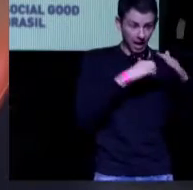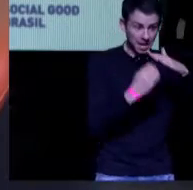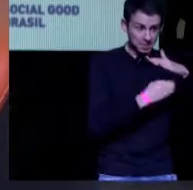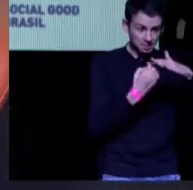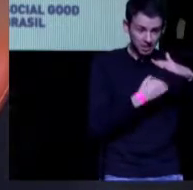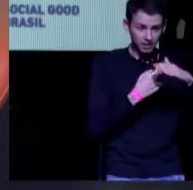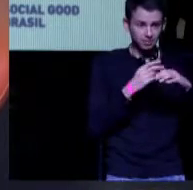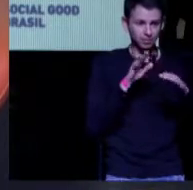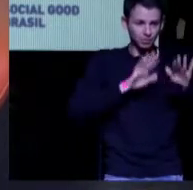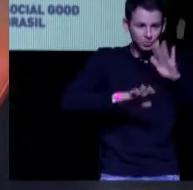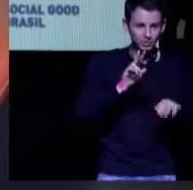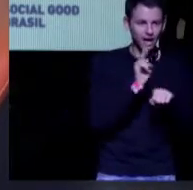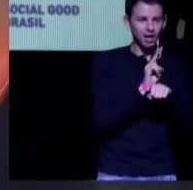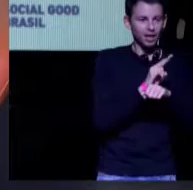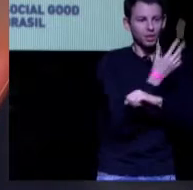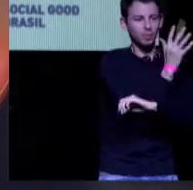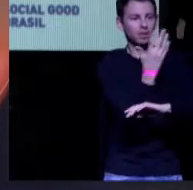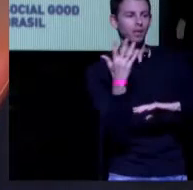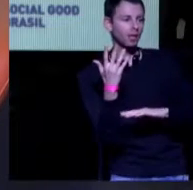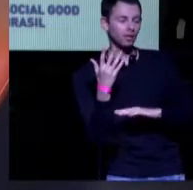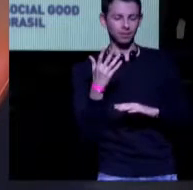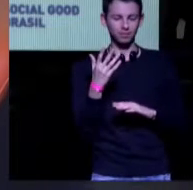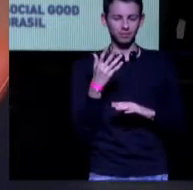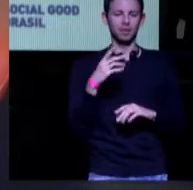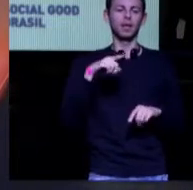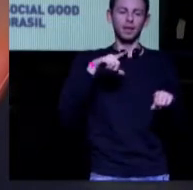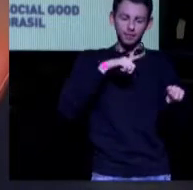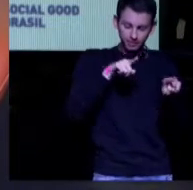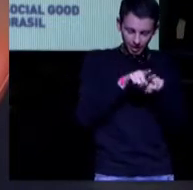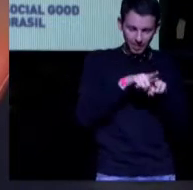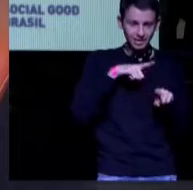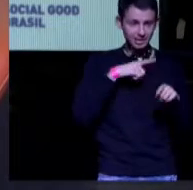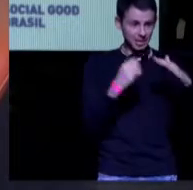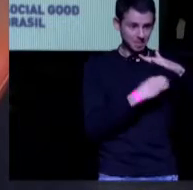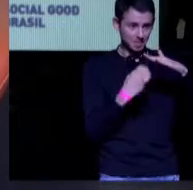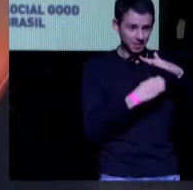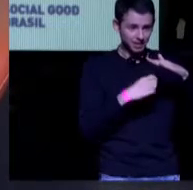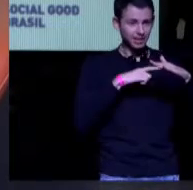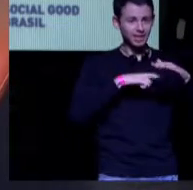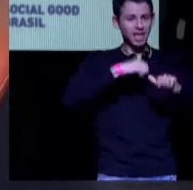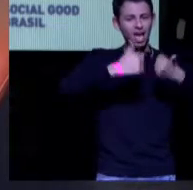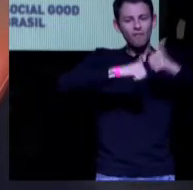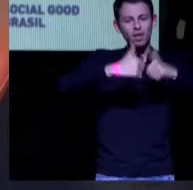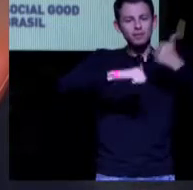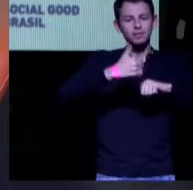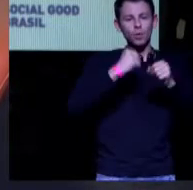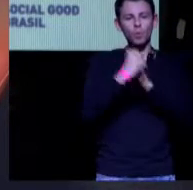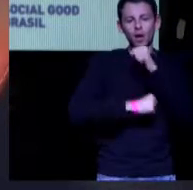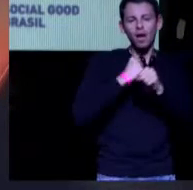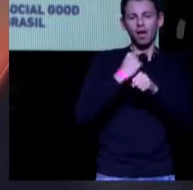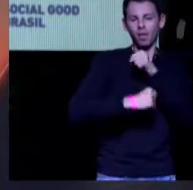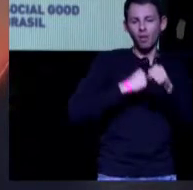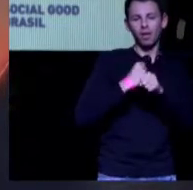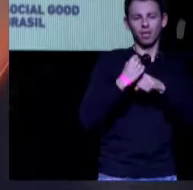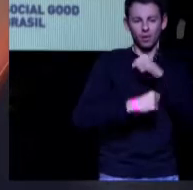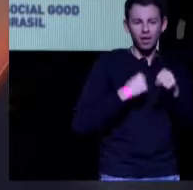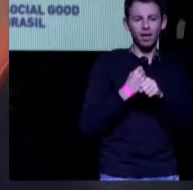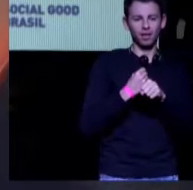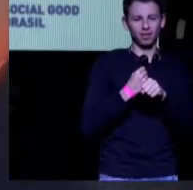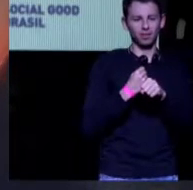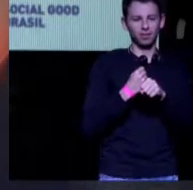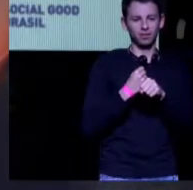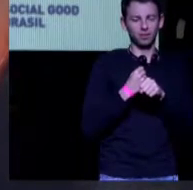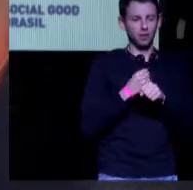e se ela faz algum tipo de auto-avaliação recorrente anual das suas práticas muitos caras que não está entrevistando